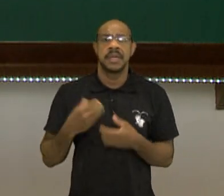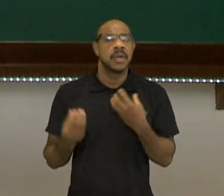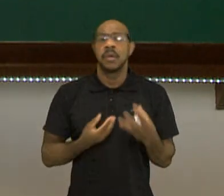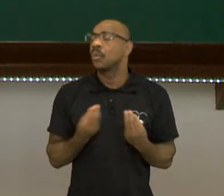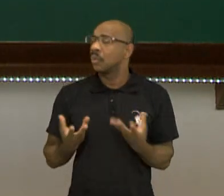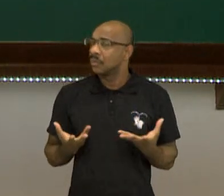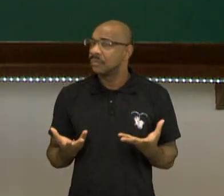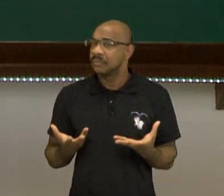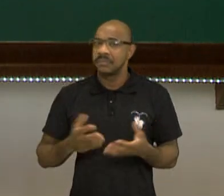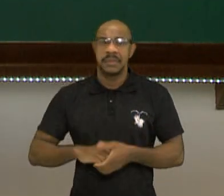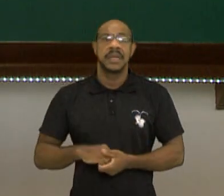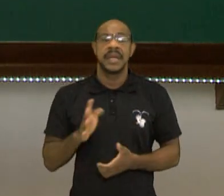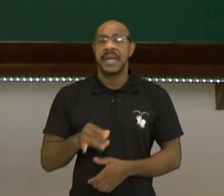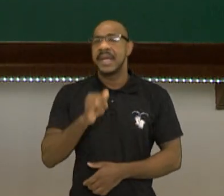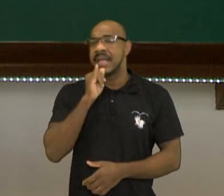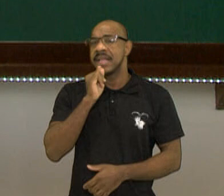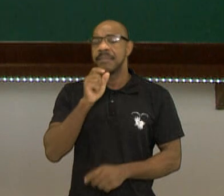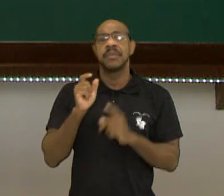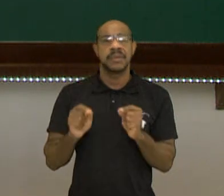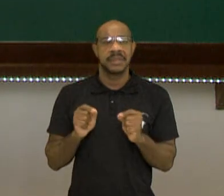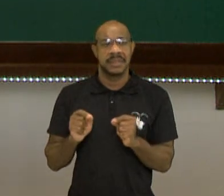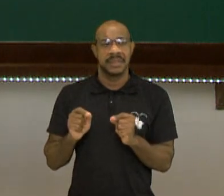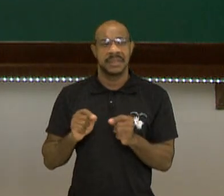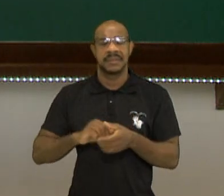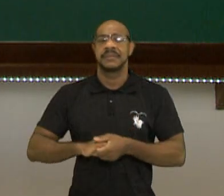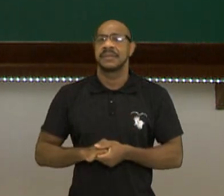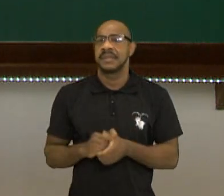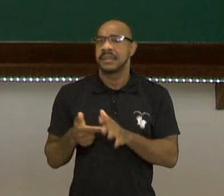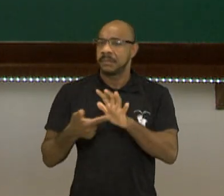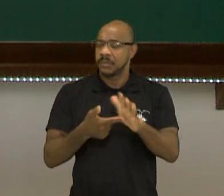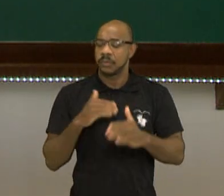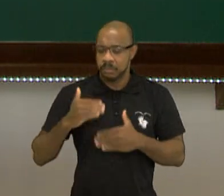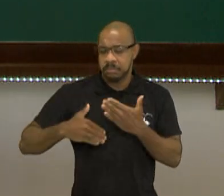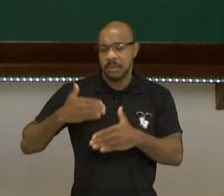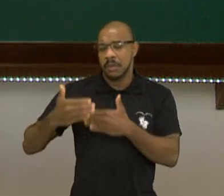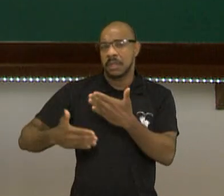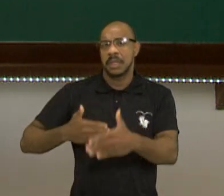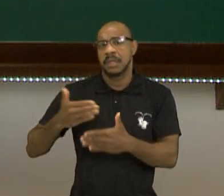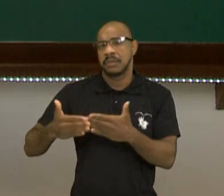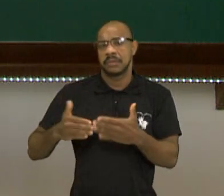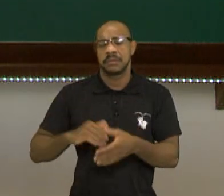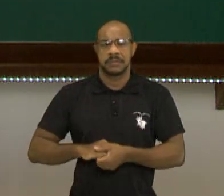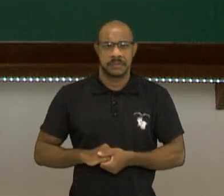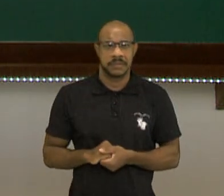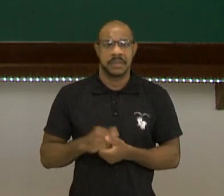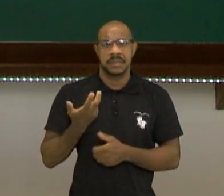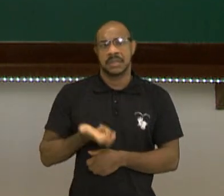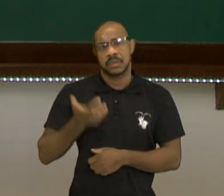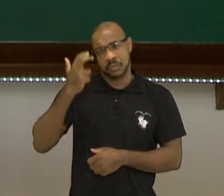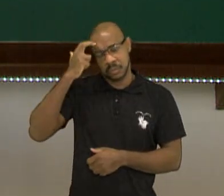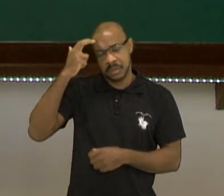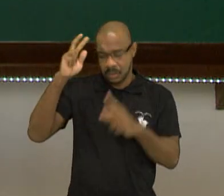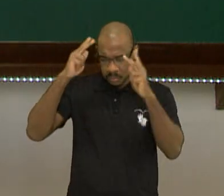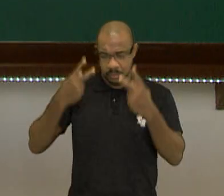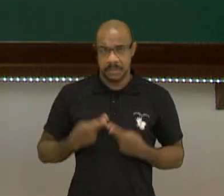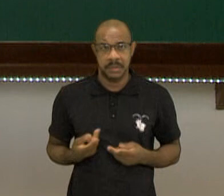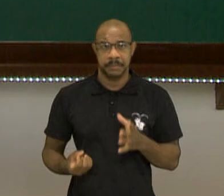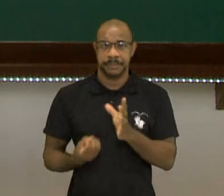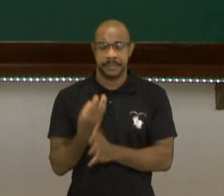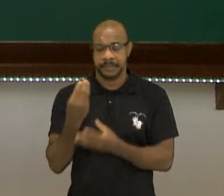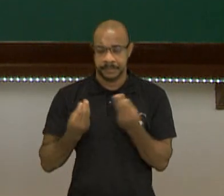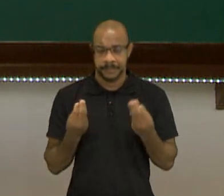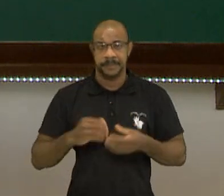católico. Então, esses são exemplos claros, iniciais, aí, de um processo de desconstrução da cultura do outro. Bacana?